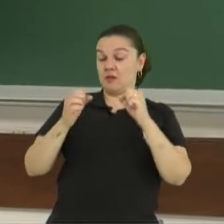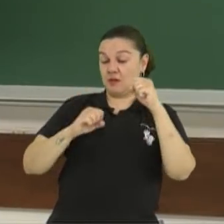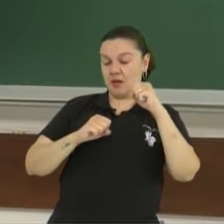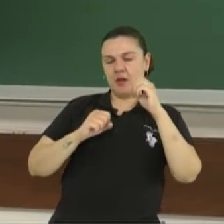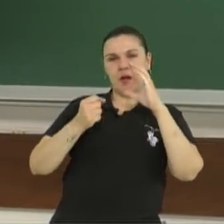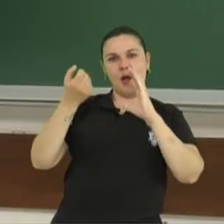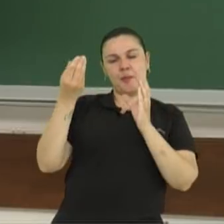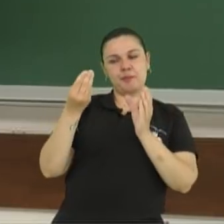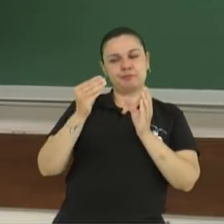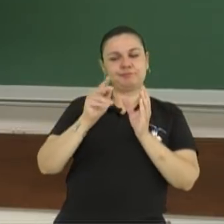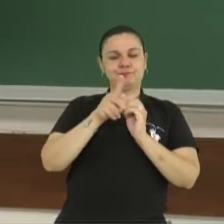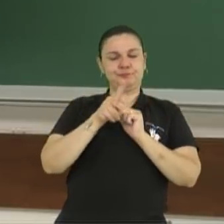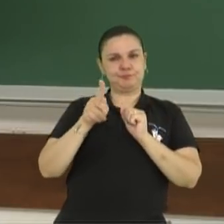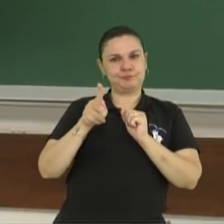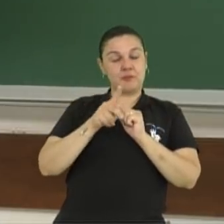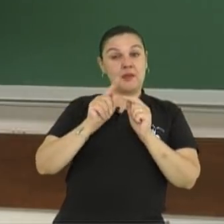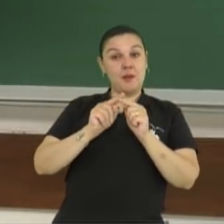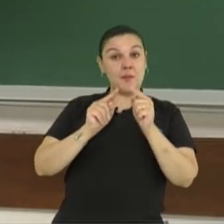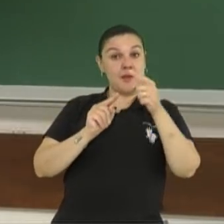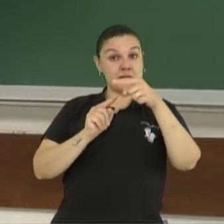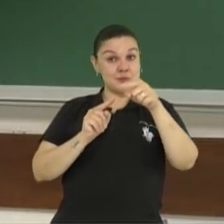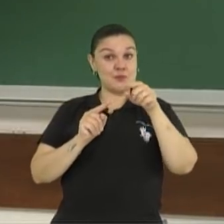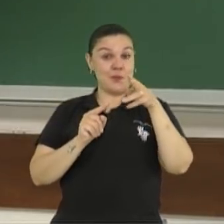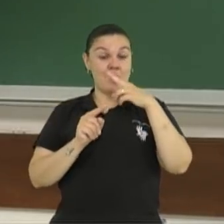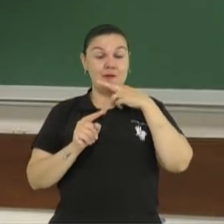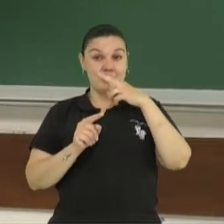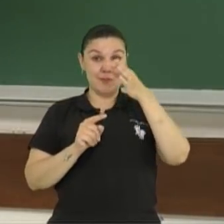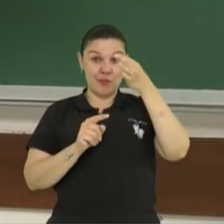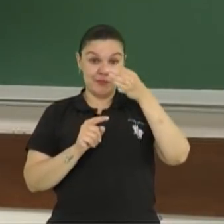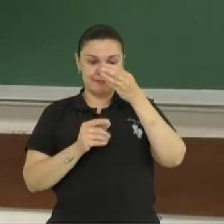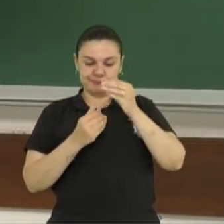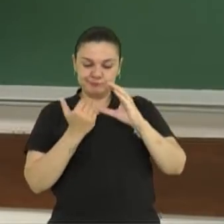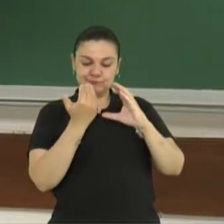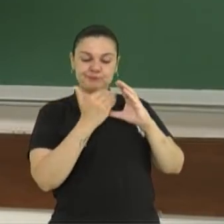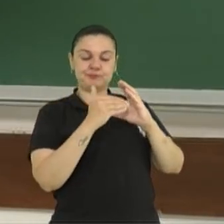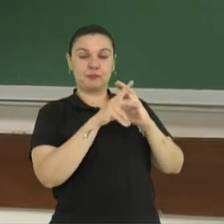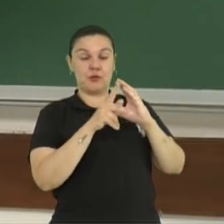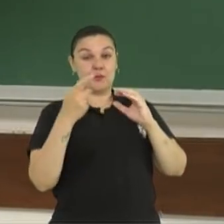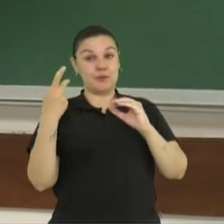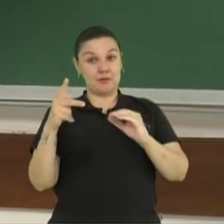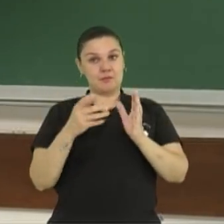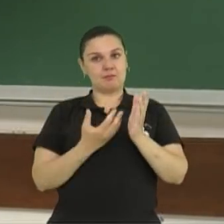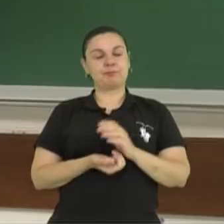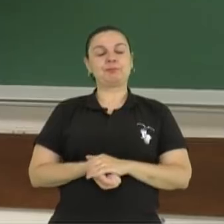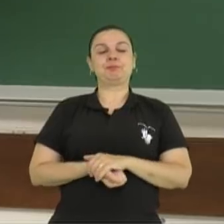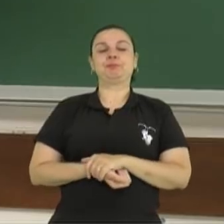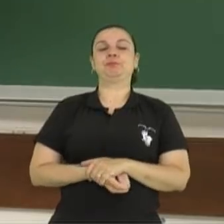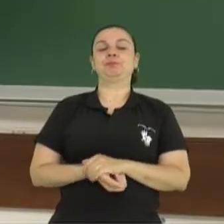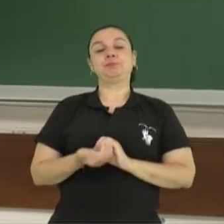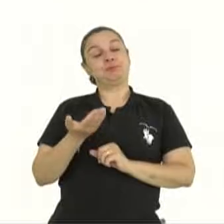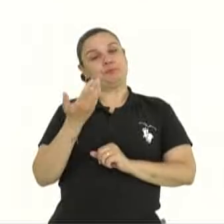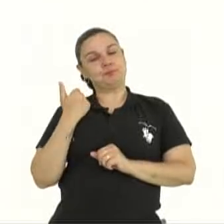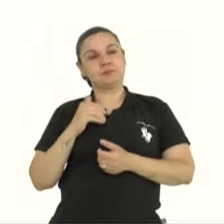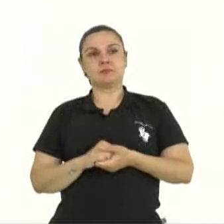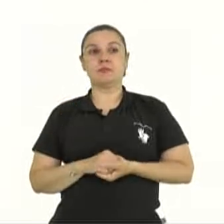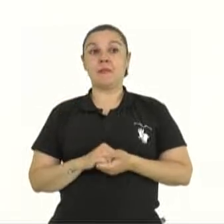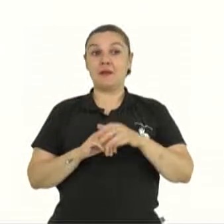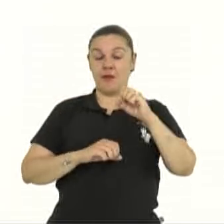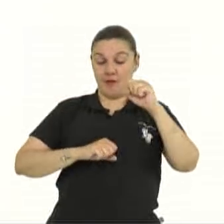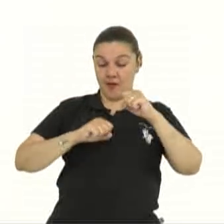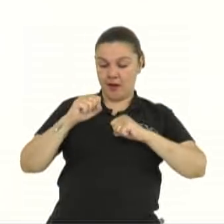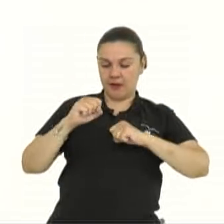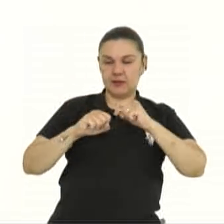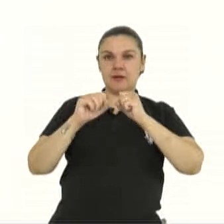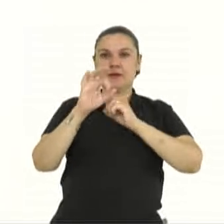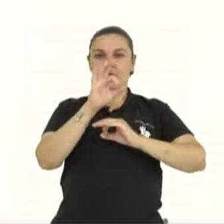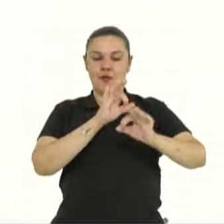A professora vai responder, mas a sua resposta você pode enviar para o seu professor, tá bom? Então, vamos lá. A indústria,